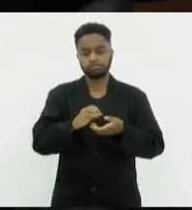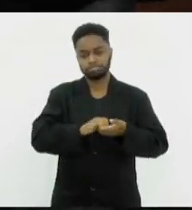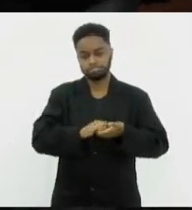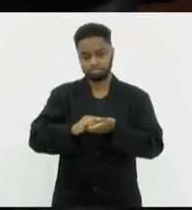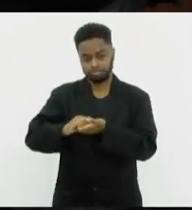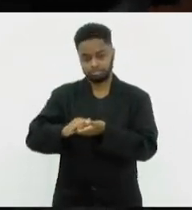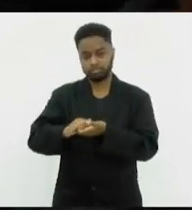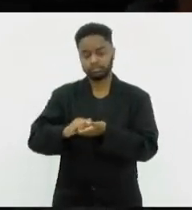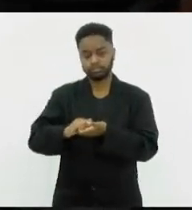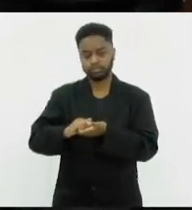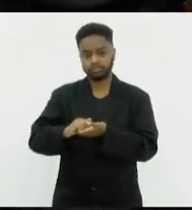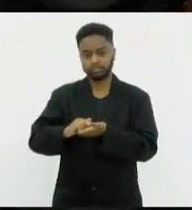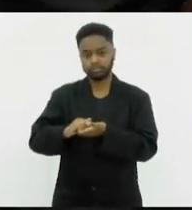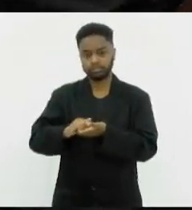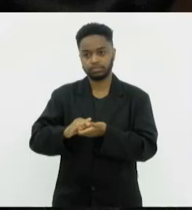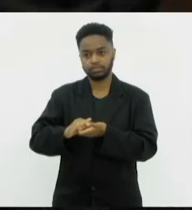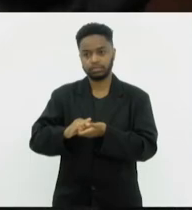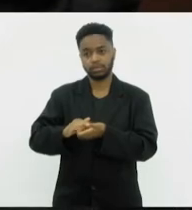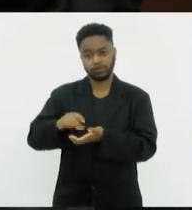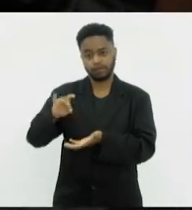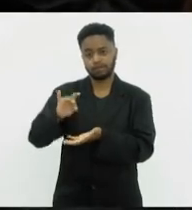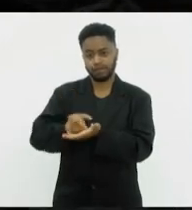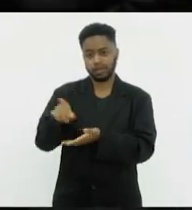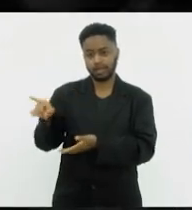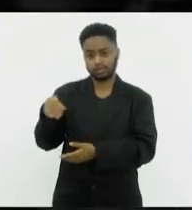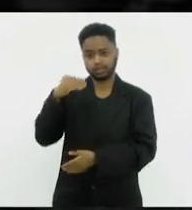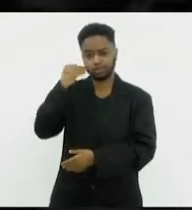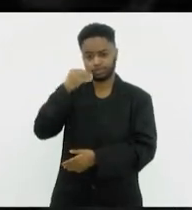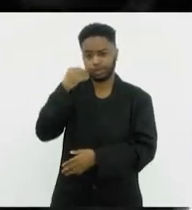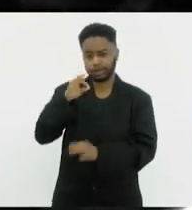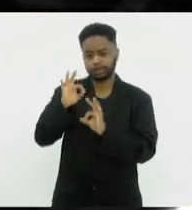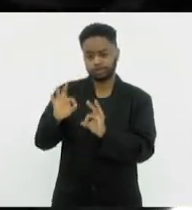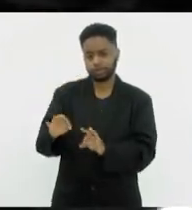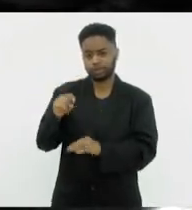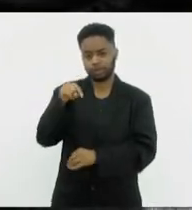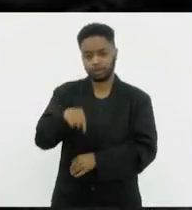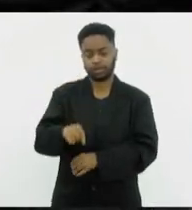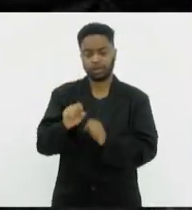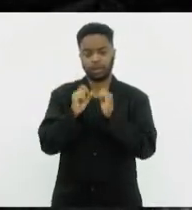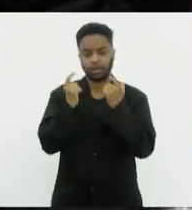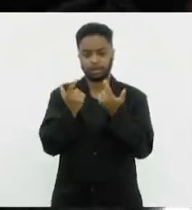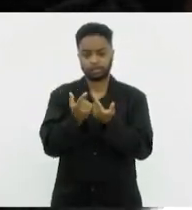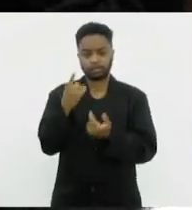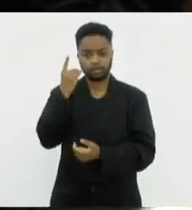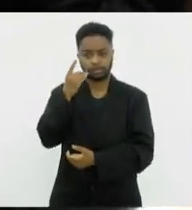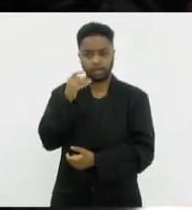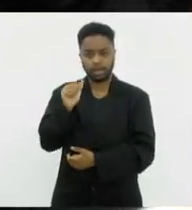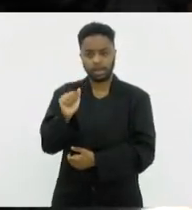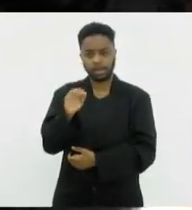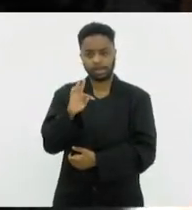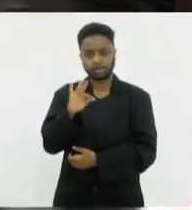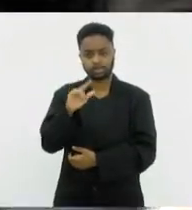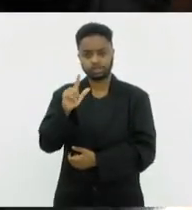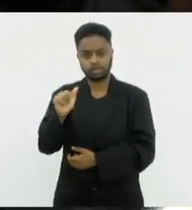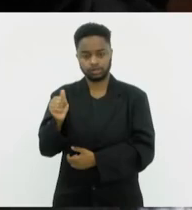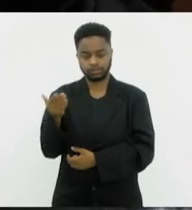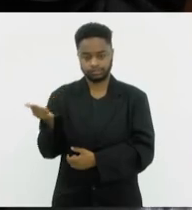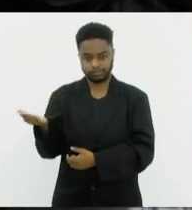cumprimentar o verdadeiro decano dessa casa, que é o deputado Átila